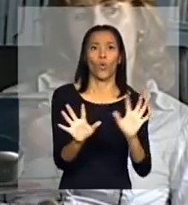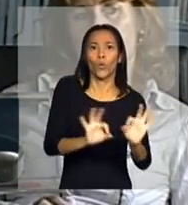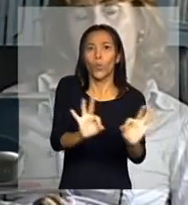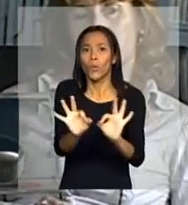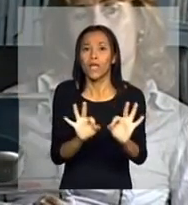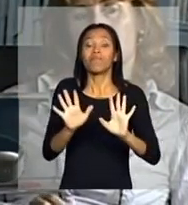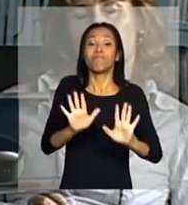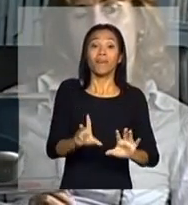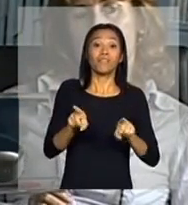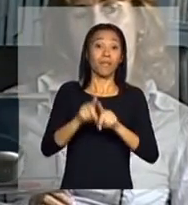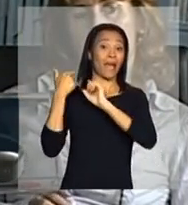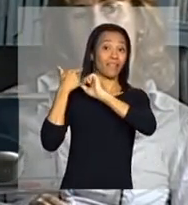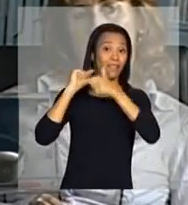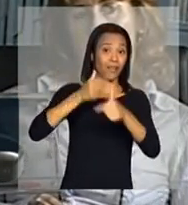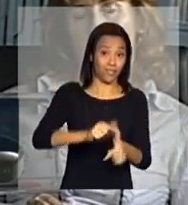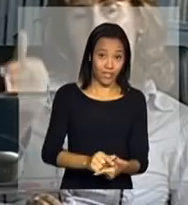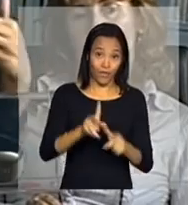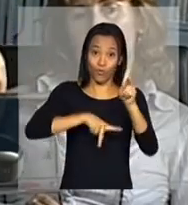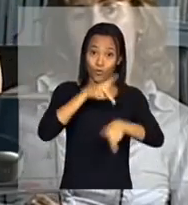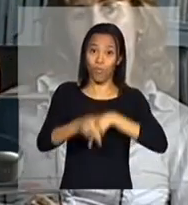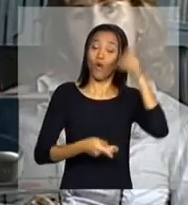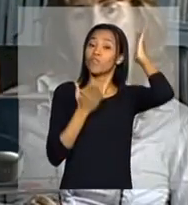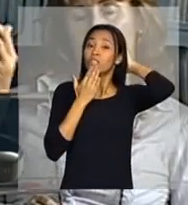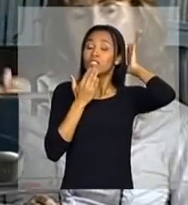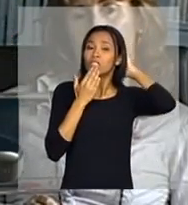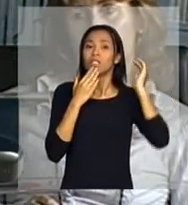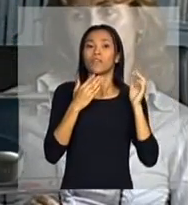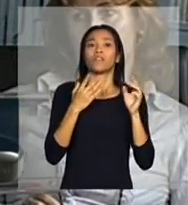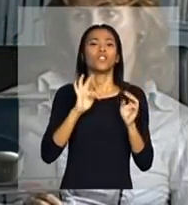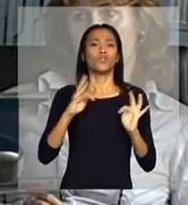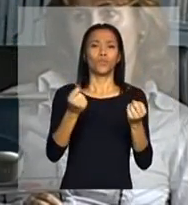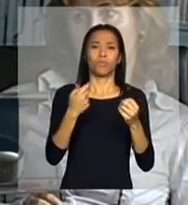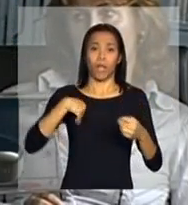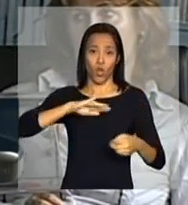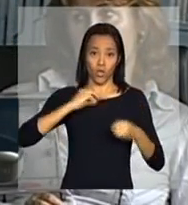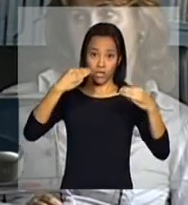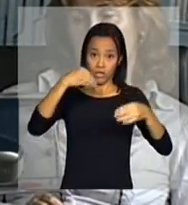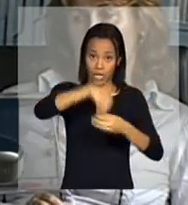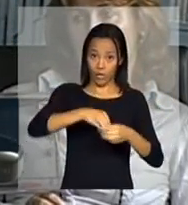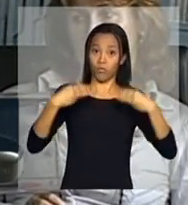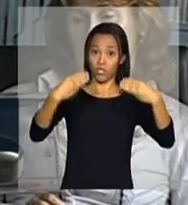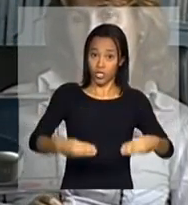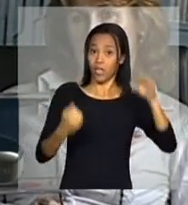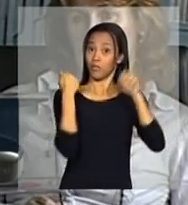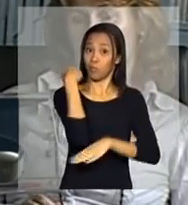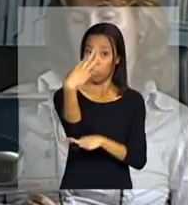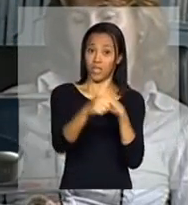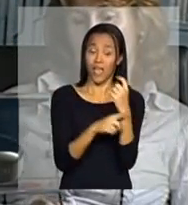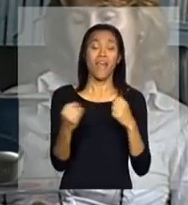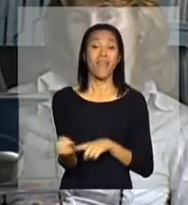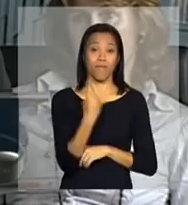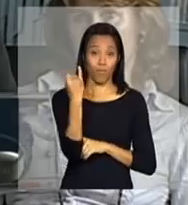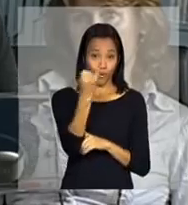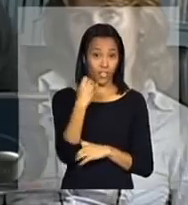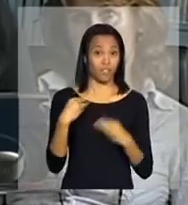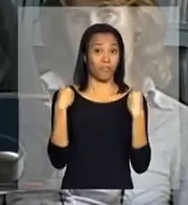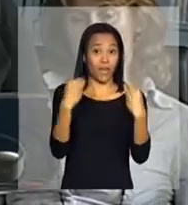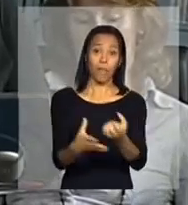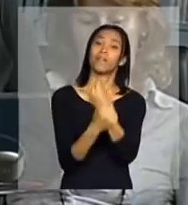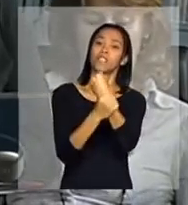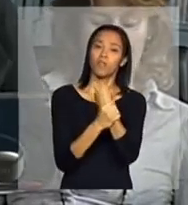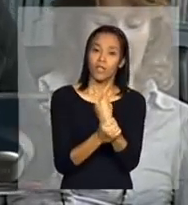tradição dos povos indígenas e todo aquilo que, para nós, no Ministério do Meio Ambiente, é absolutamente importante para consolidar os objetivos da